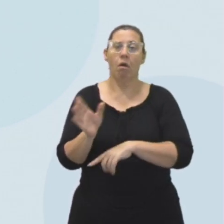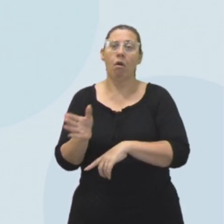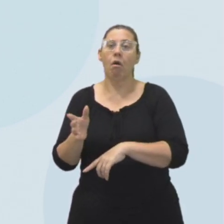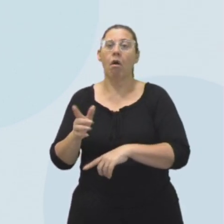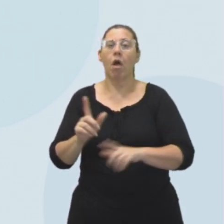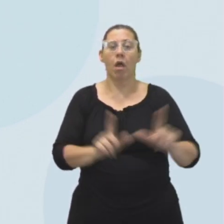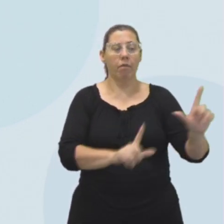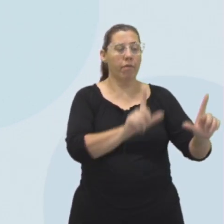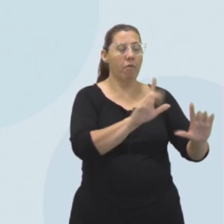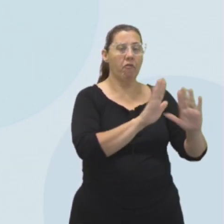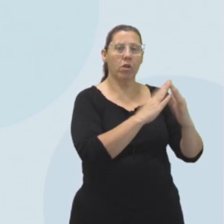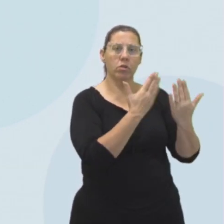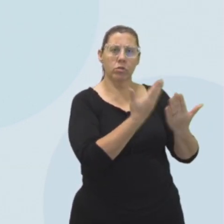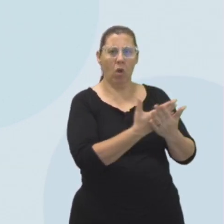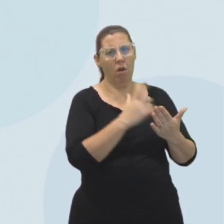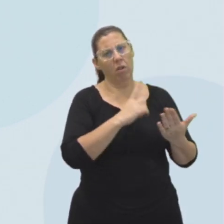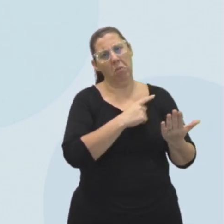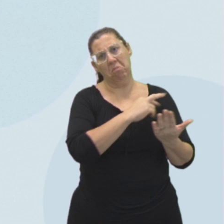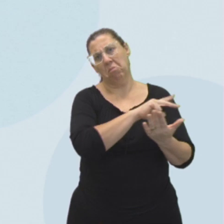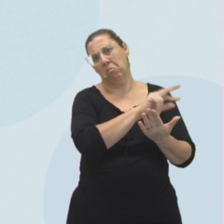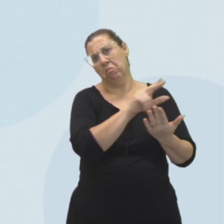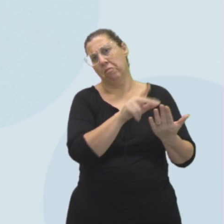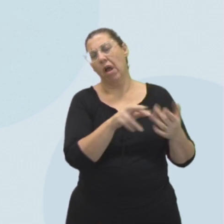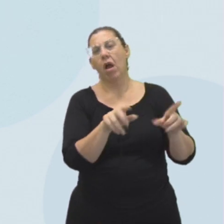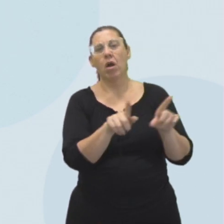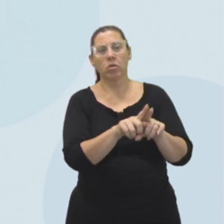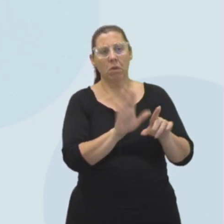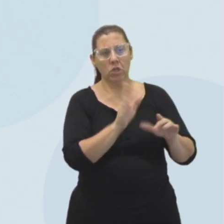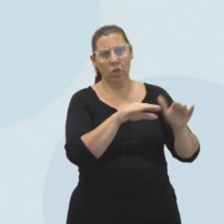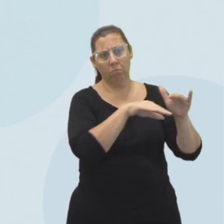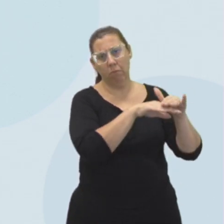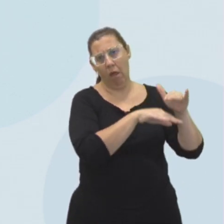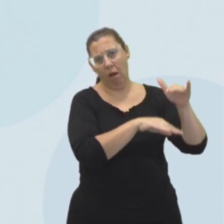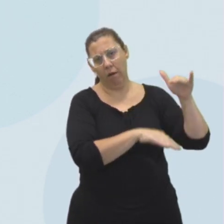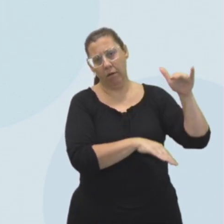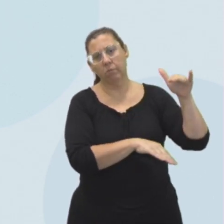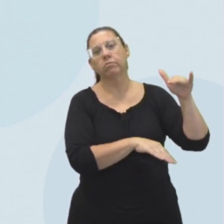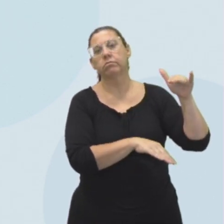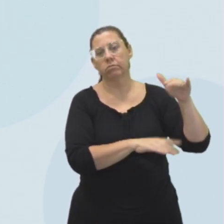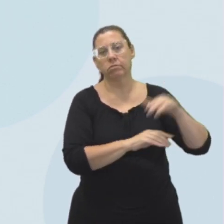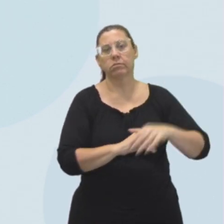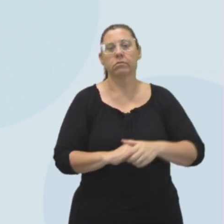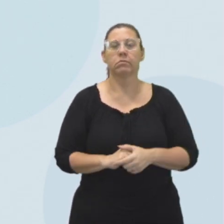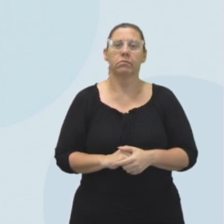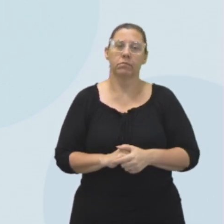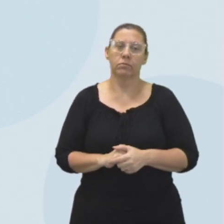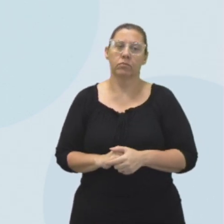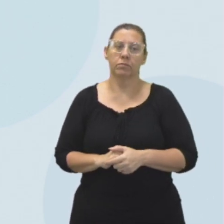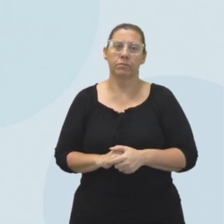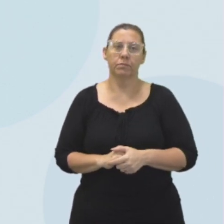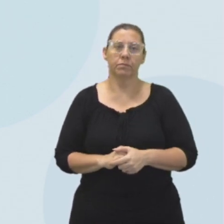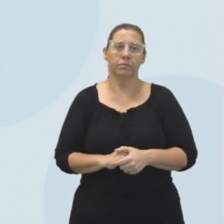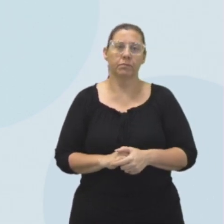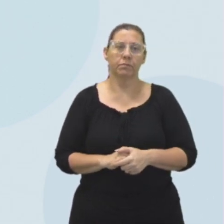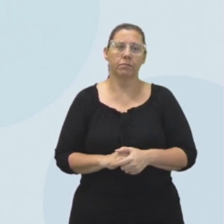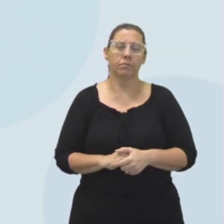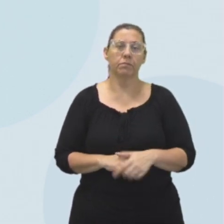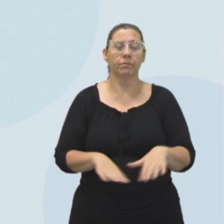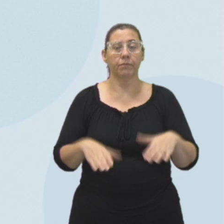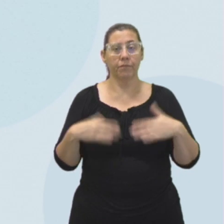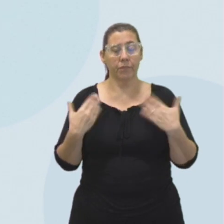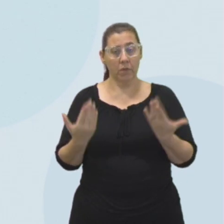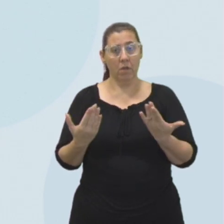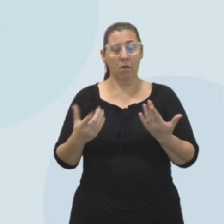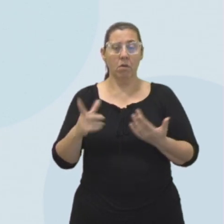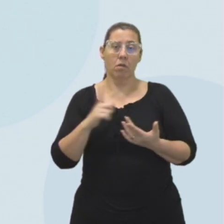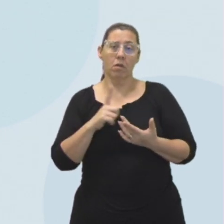né? Também tem vários recursos, vários acervos de vídeos pedagógicos. Então, para que